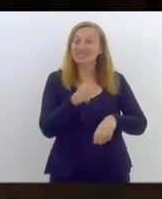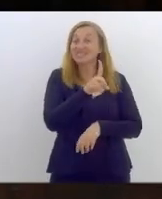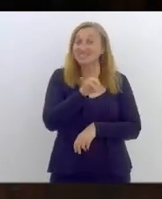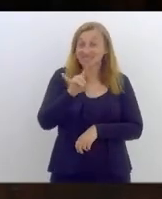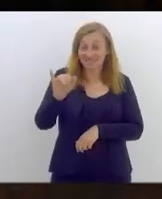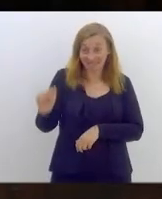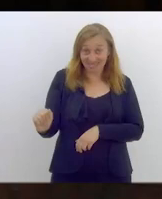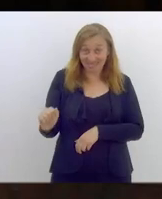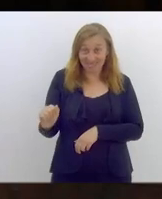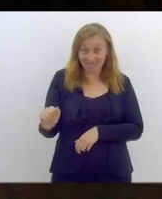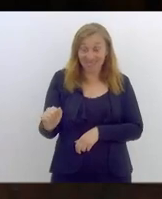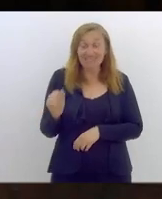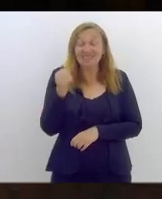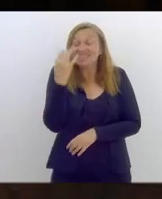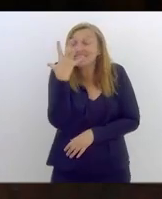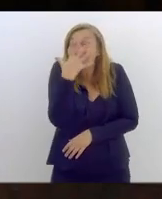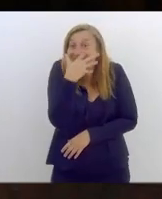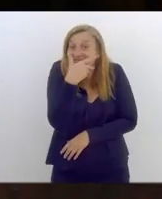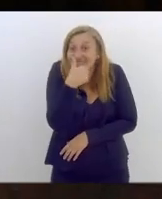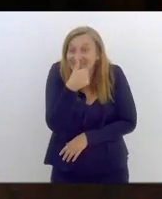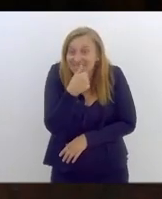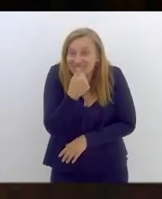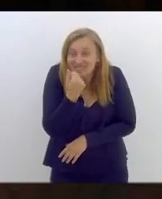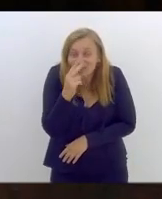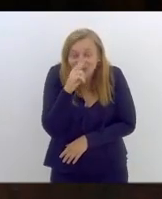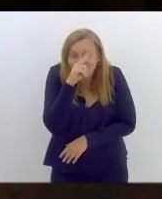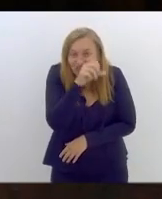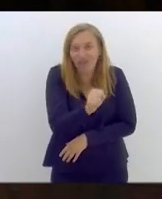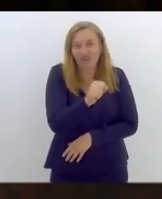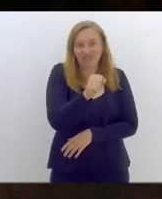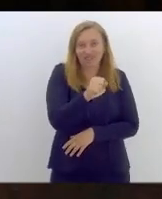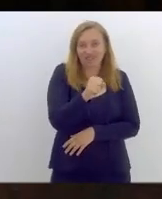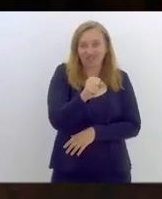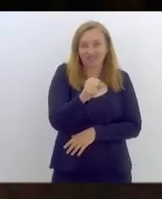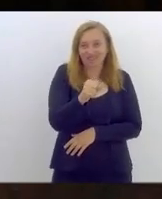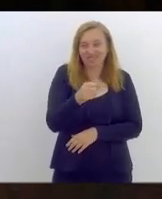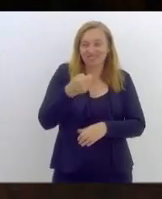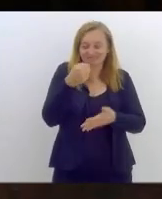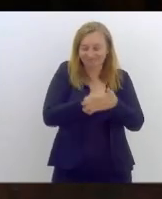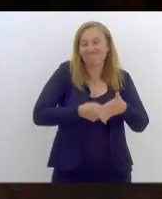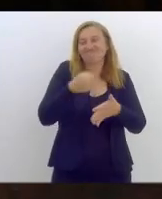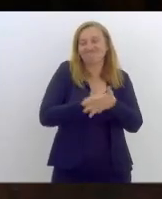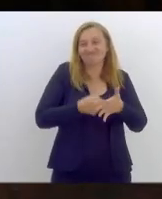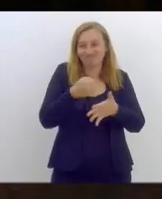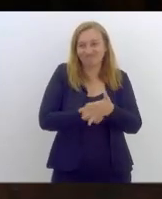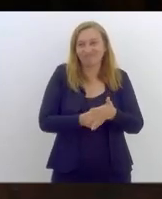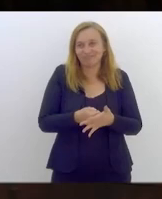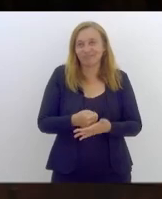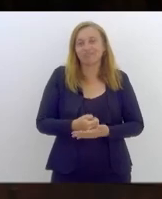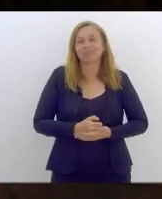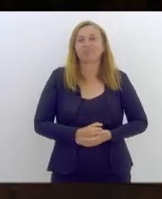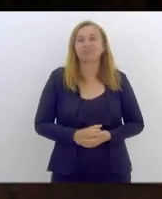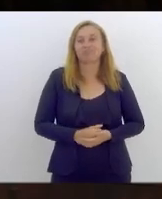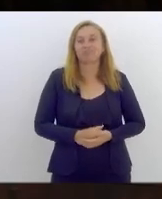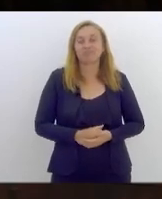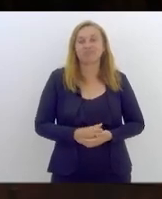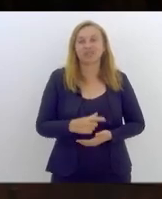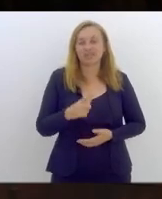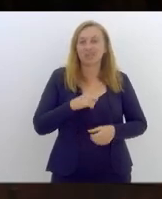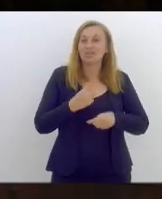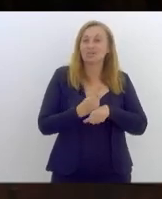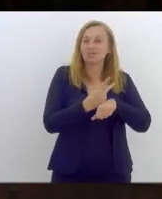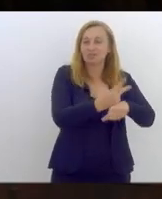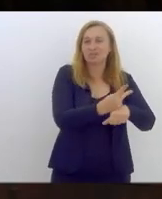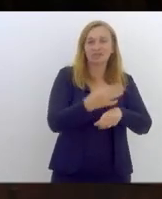dia tão bonito, né? Tão forte e de tanta resistência, quando a gente tem o prêmio